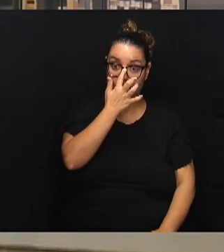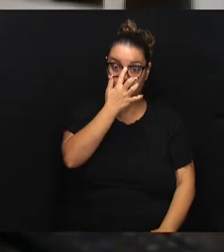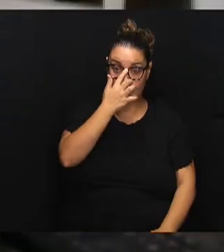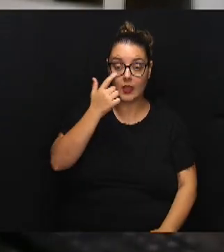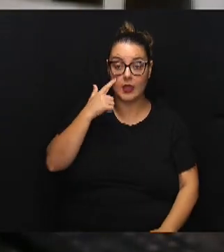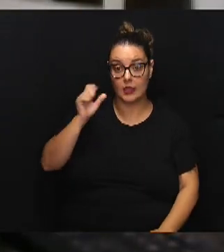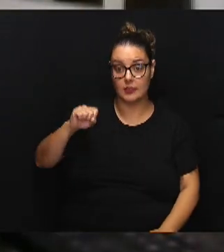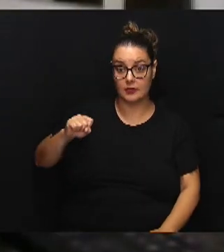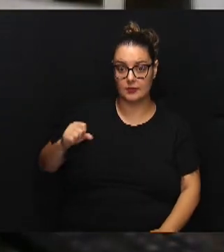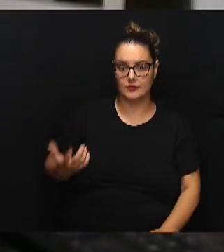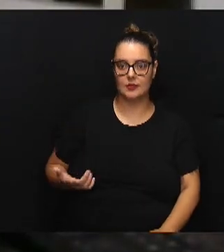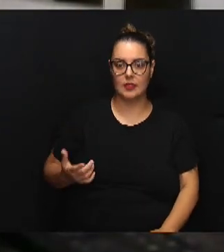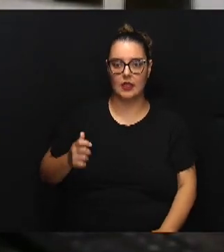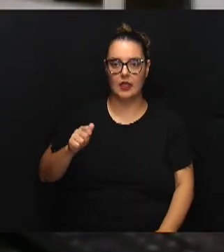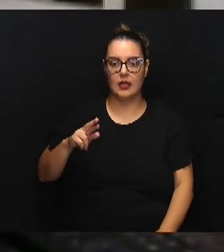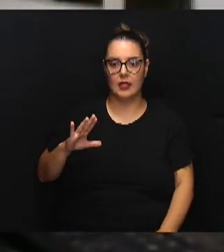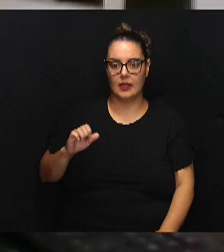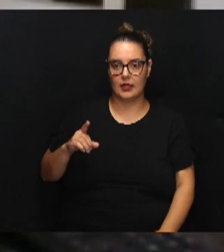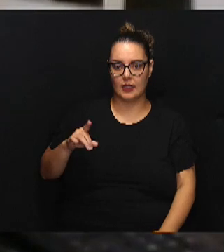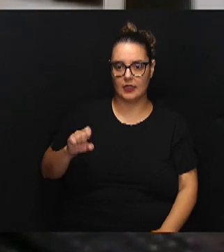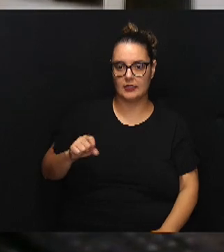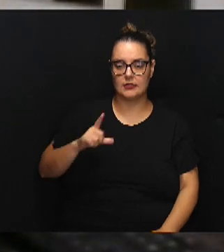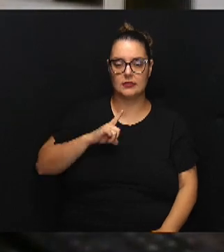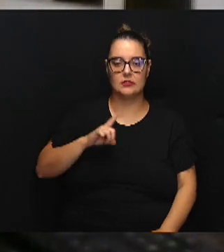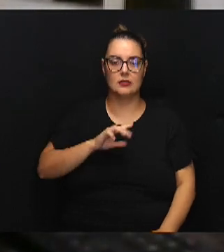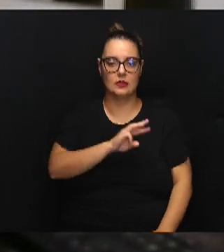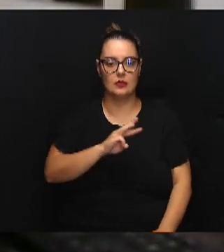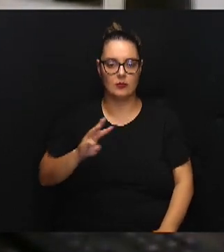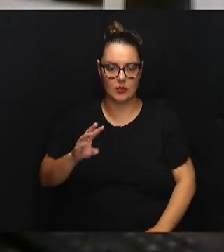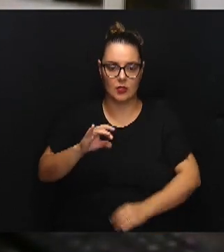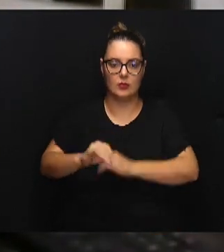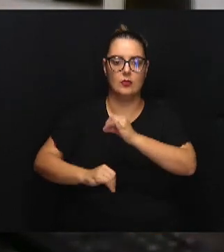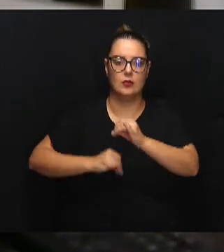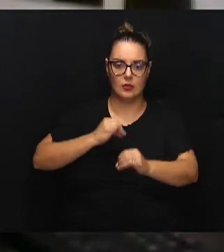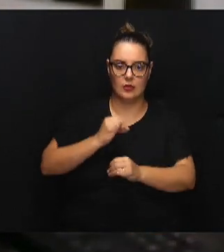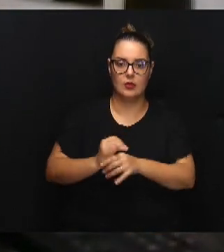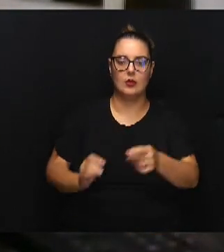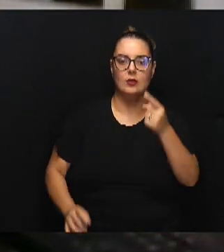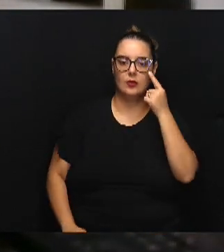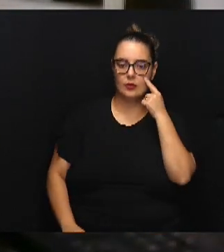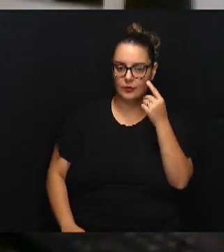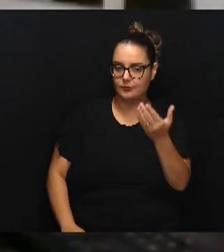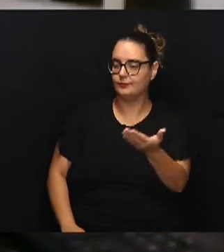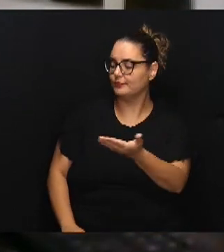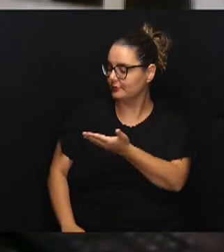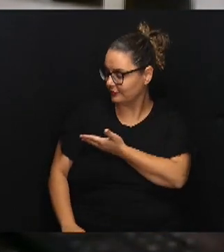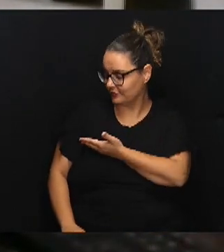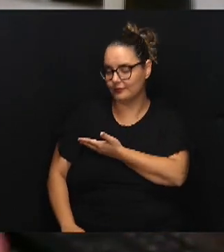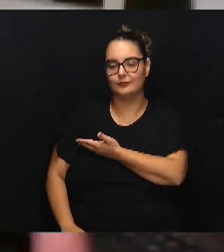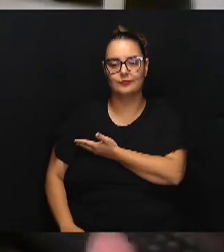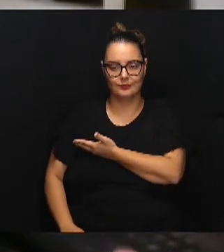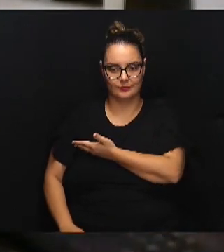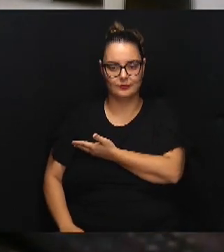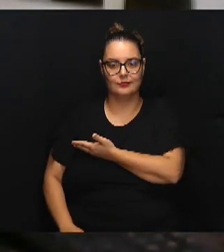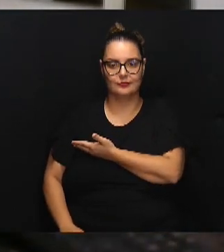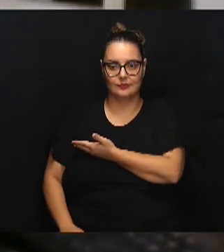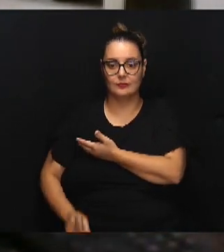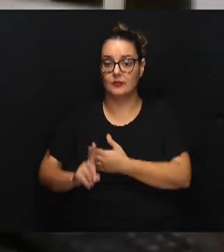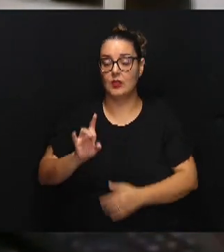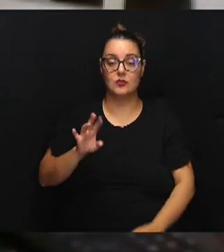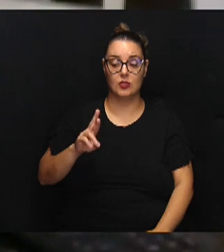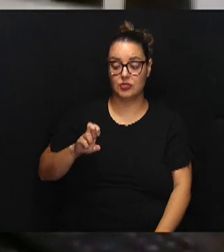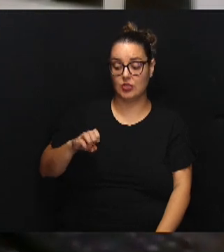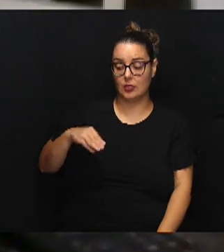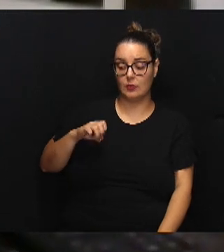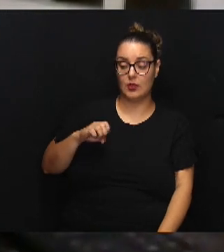Claro, a Arcades, né, a gente tem uma página na internet, a gente tem uma página no LinkedIn, né? Nós somos uma empresa não somente de remediação, nós somos